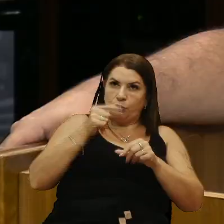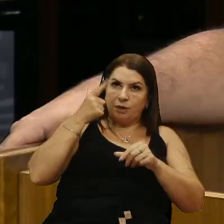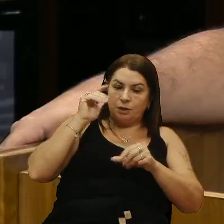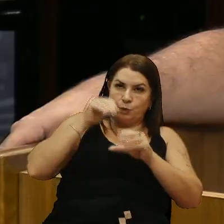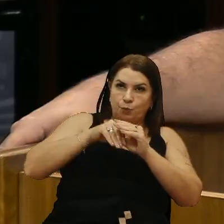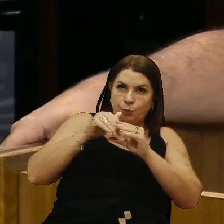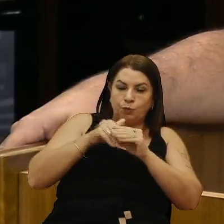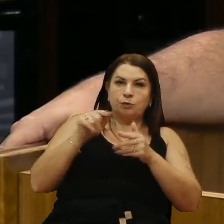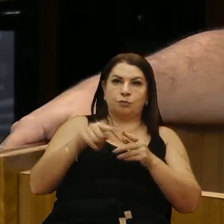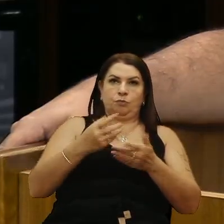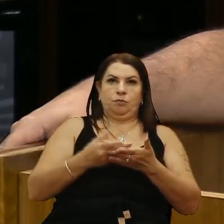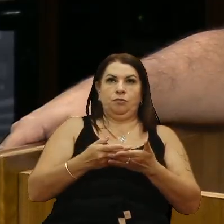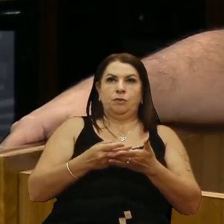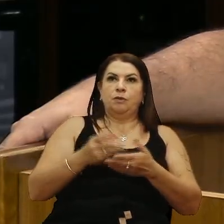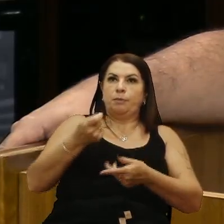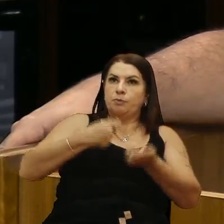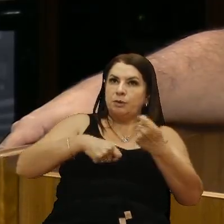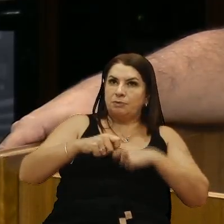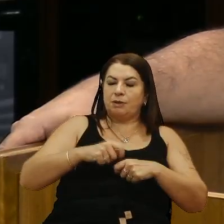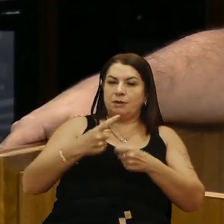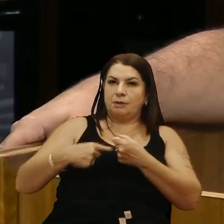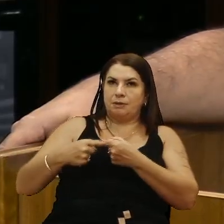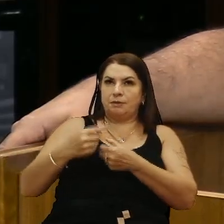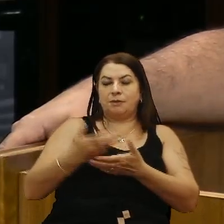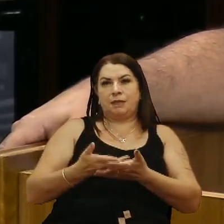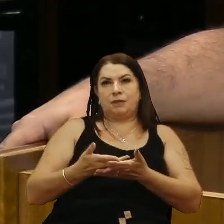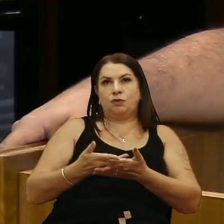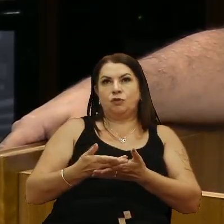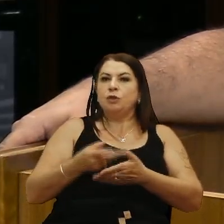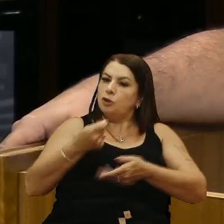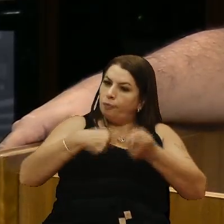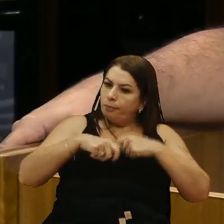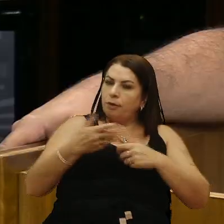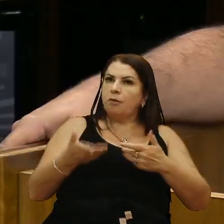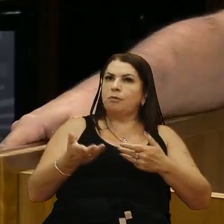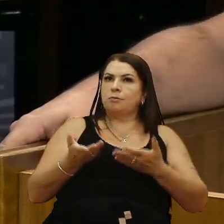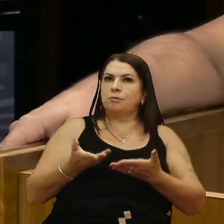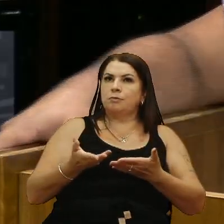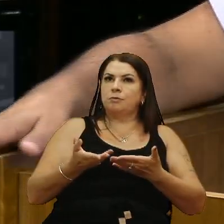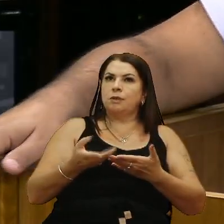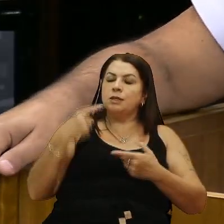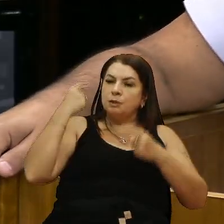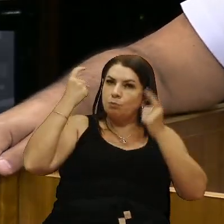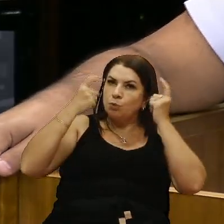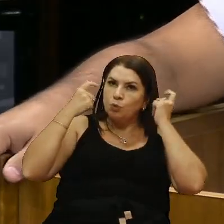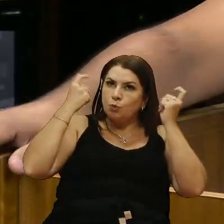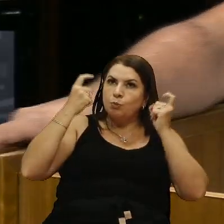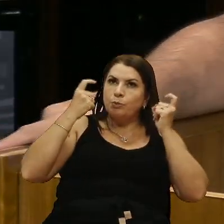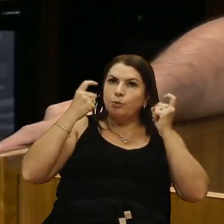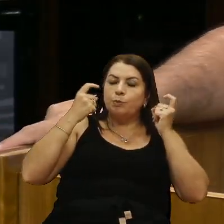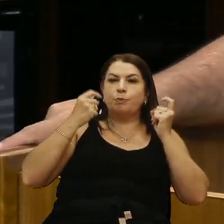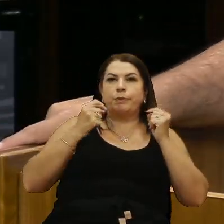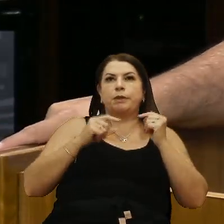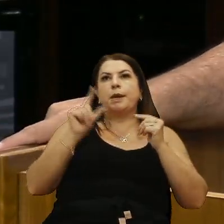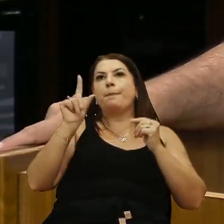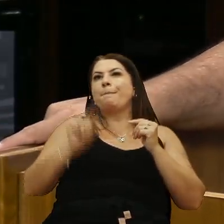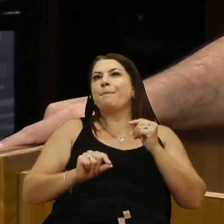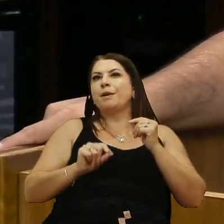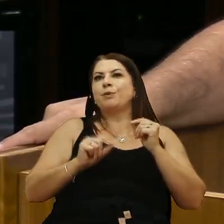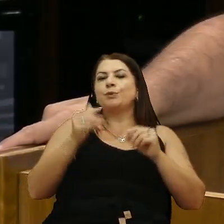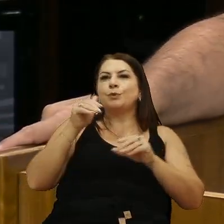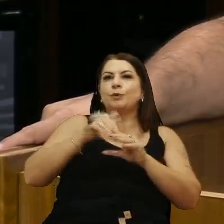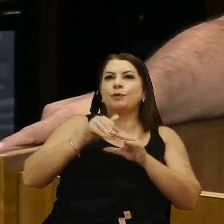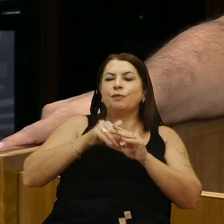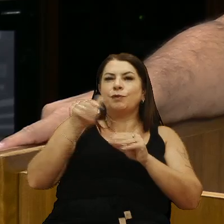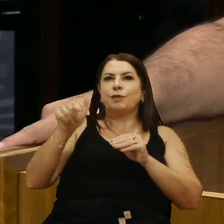eleito para governar a cidade, governe e se preocupe menos na